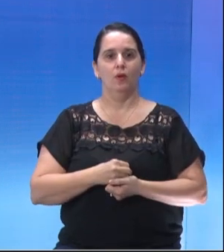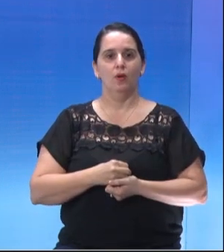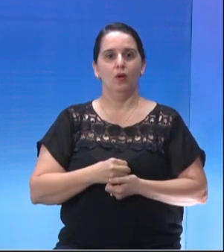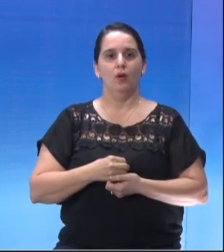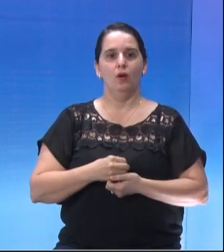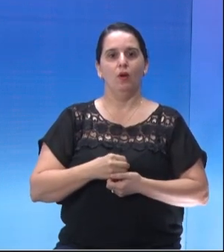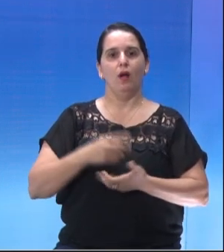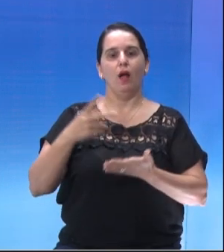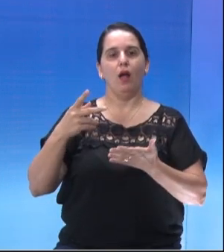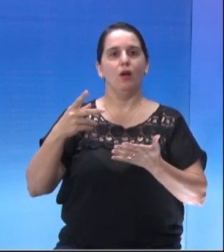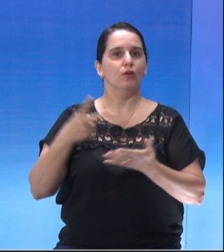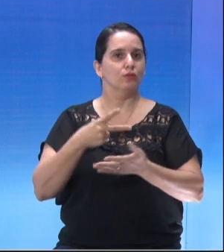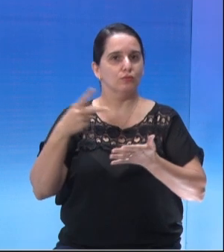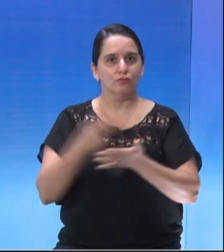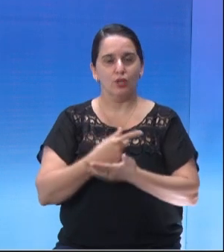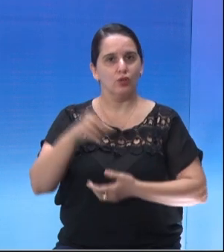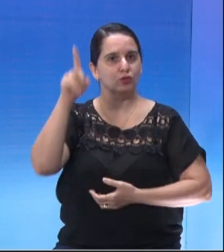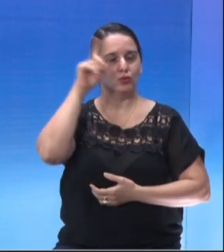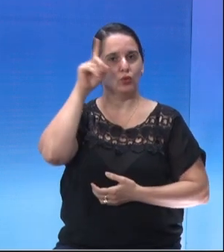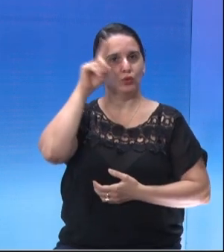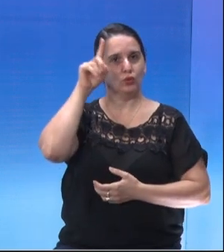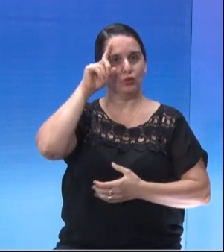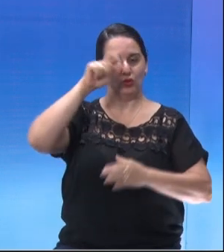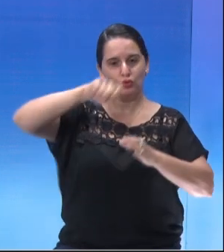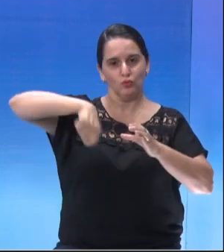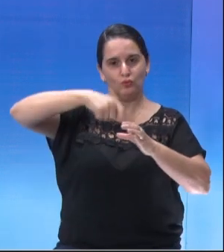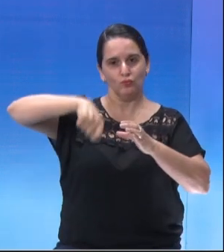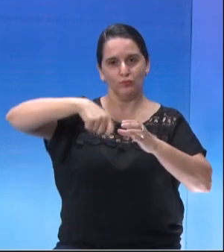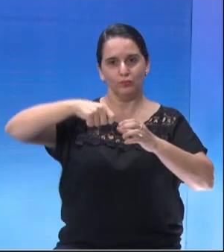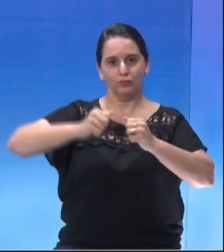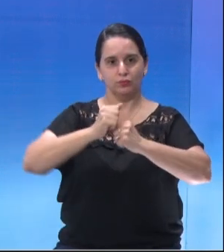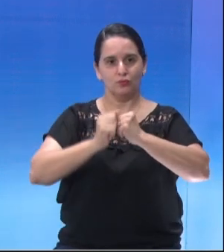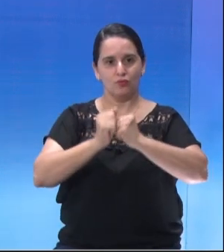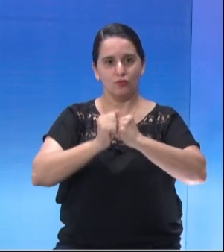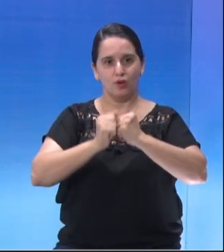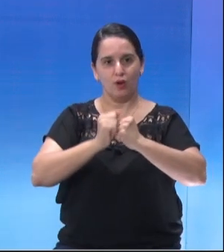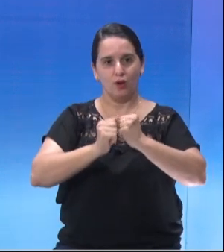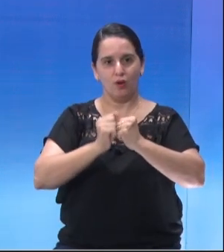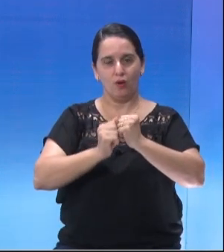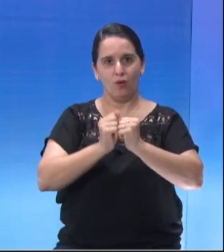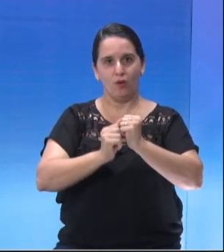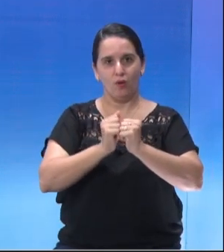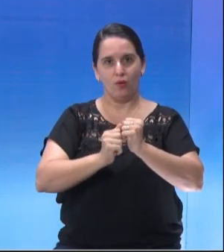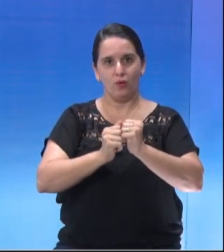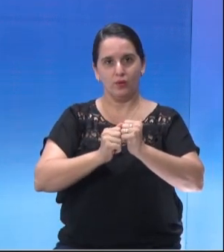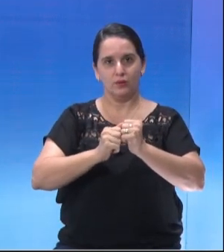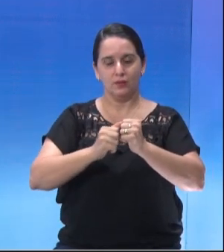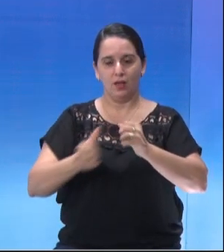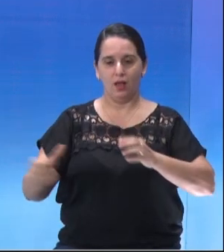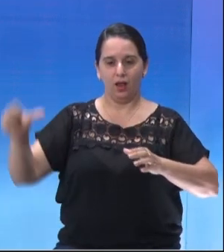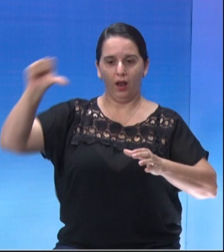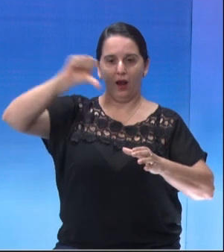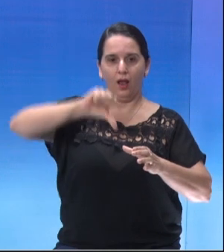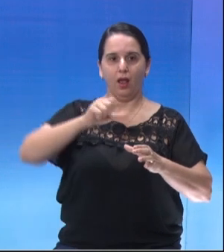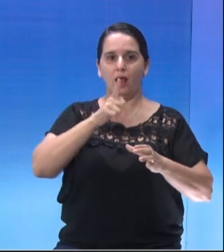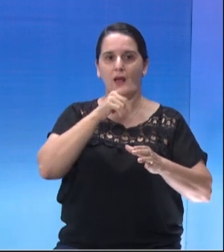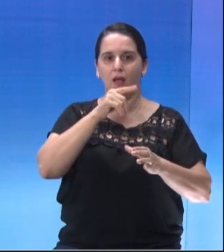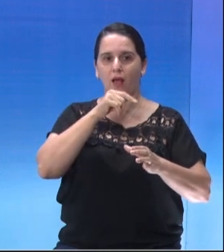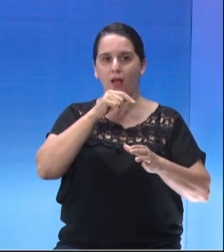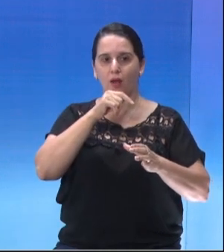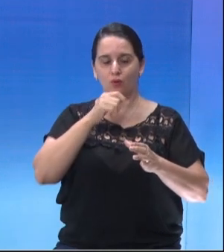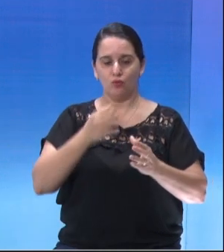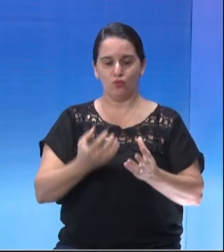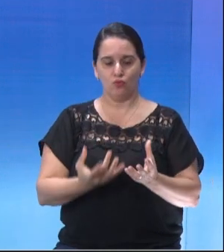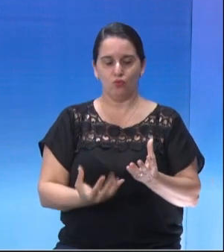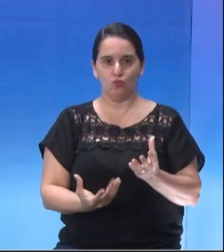fato corriqueiro ao se cozinhar arroz é o derramamento de parte da água de cozimento sobre a chama azul